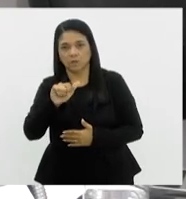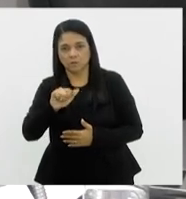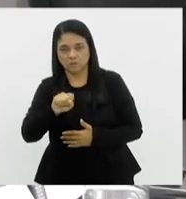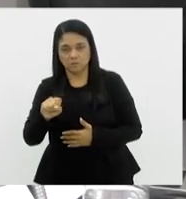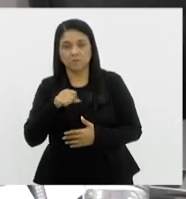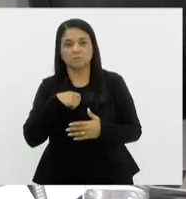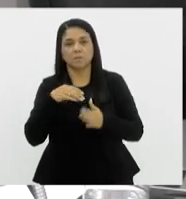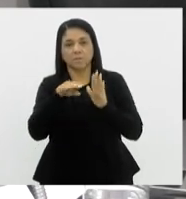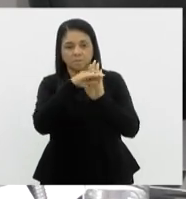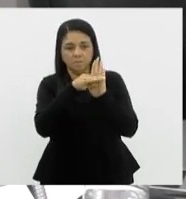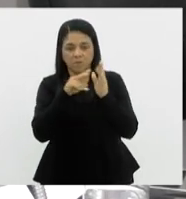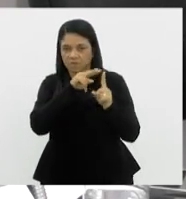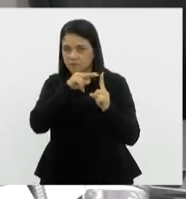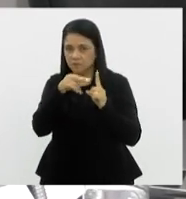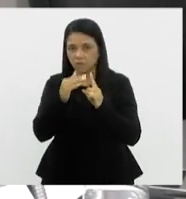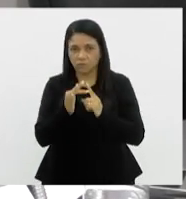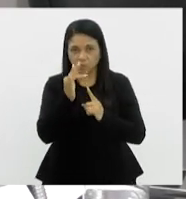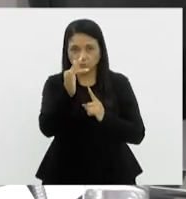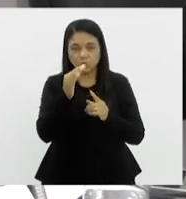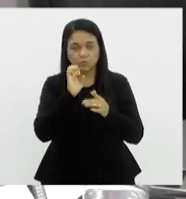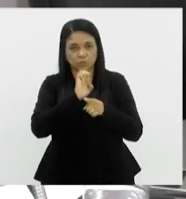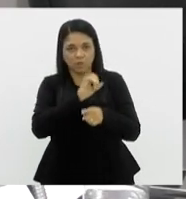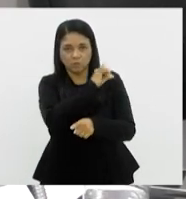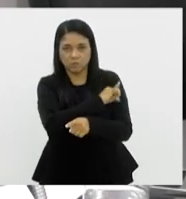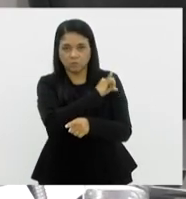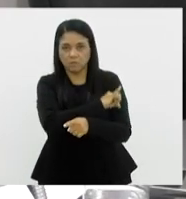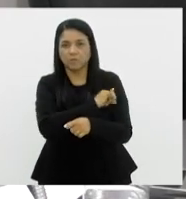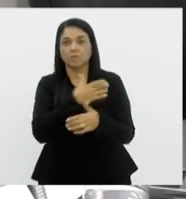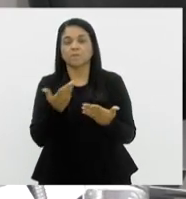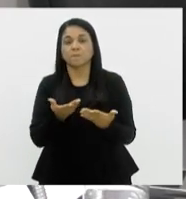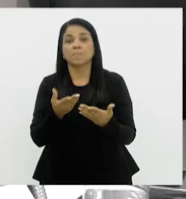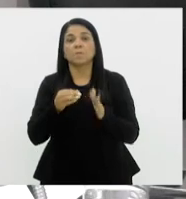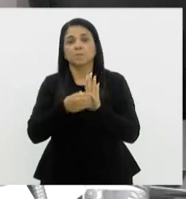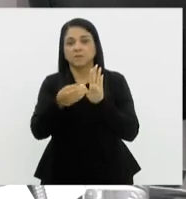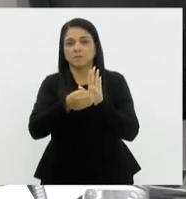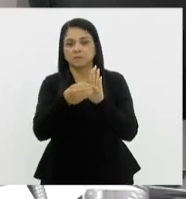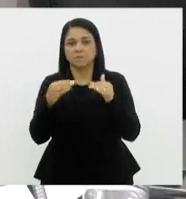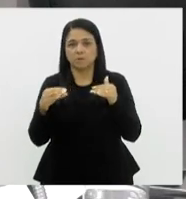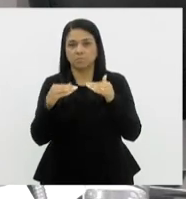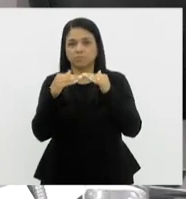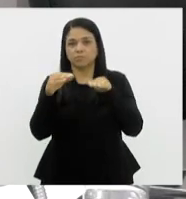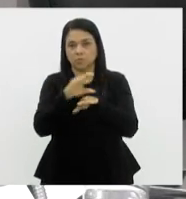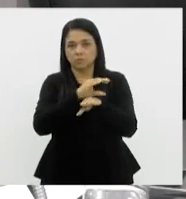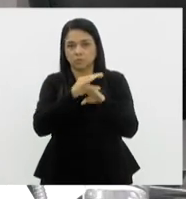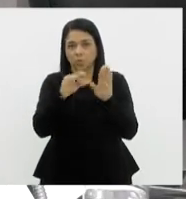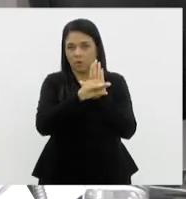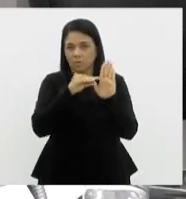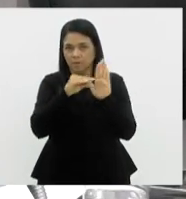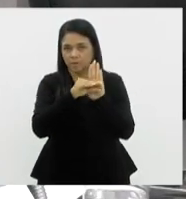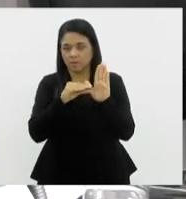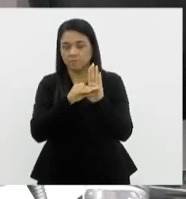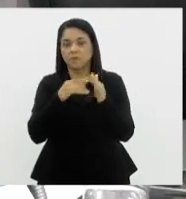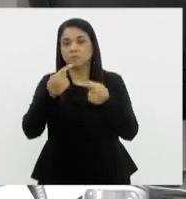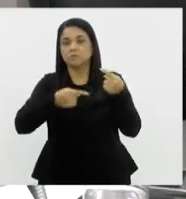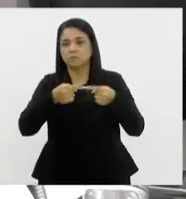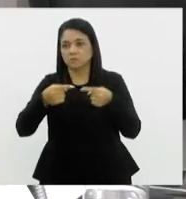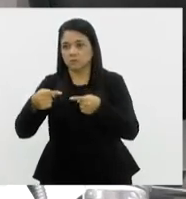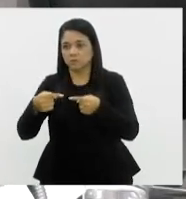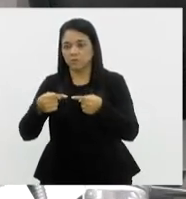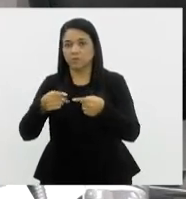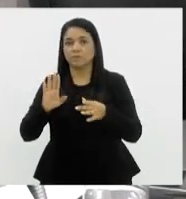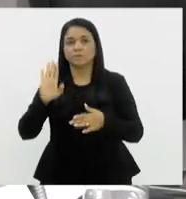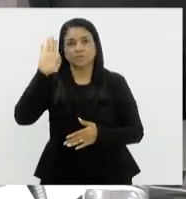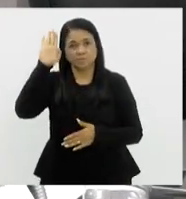institui o programa Visão do Futuro no âmbito do Estado do Rio de Janeiro. Parecer é pela constitucionalidade com emendas. Em discussão.